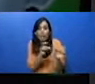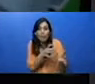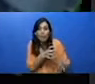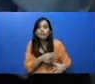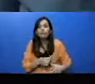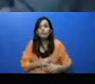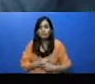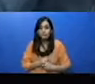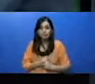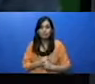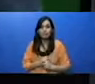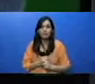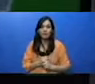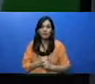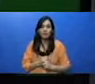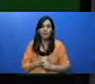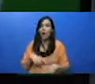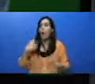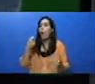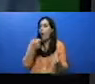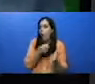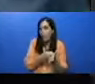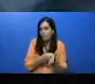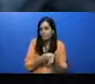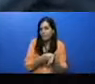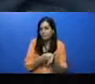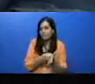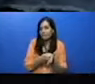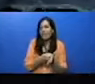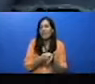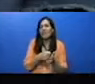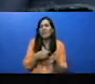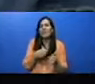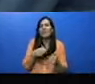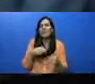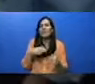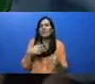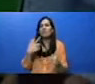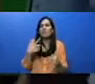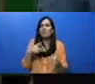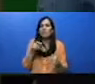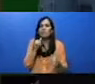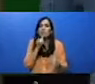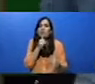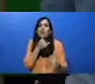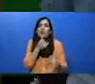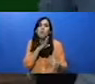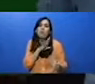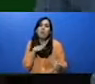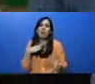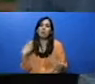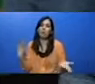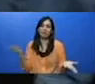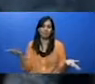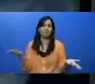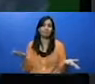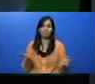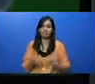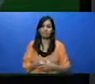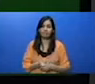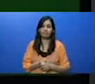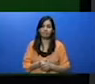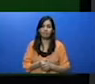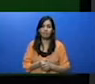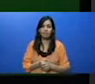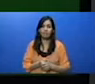outras pessoas. Alguns compram para criar, e outros compram, infelizmente, para matar esses animais. Ó, nós vamos ver,